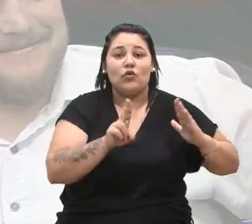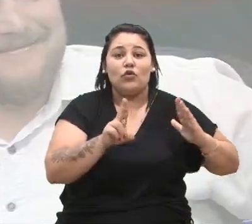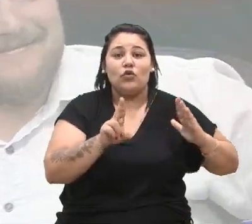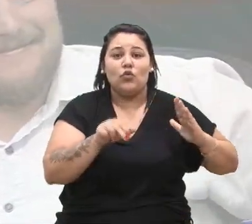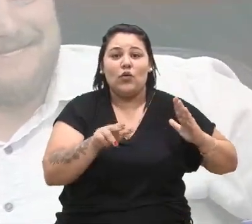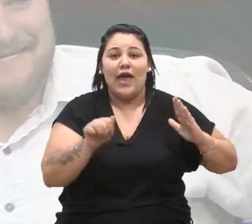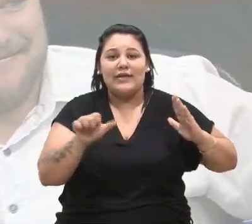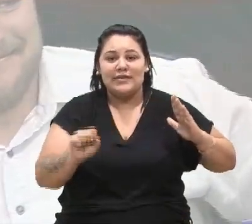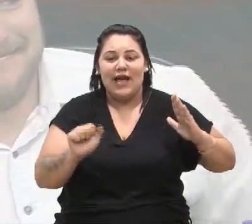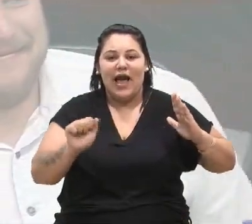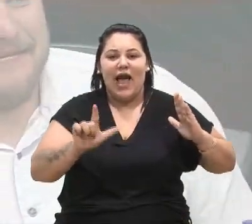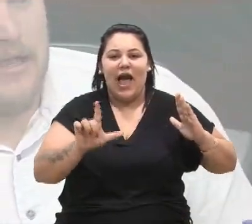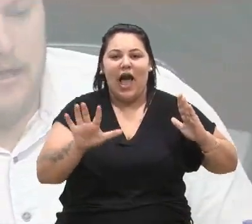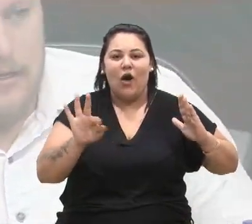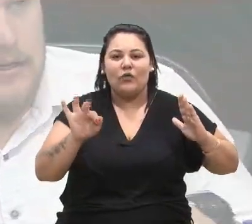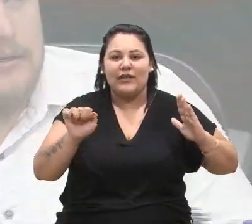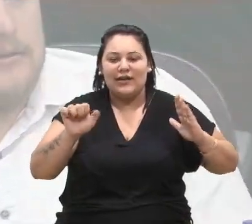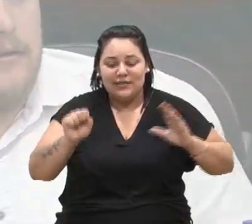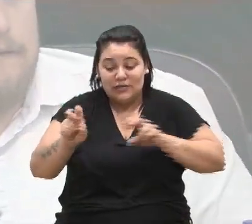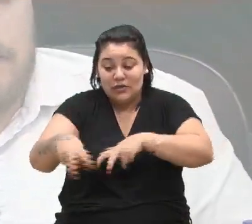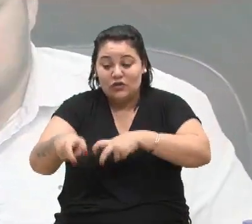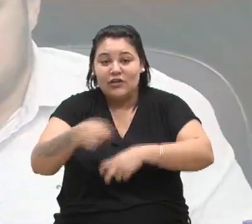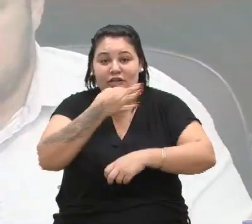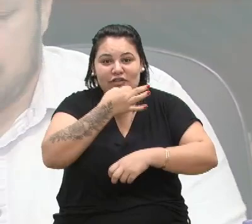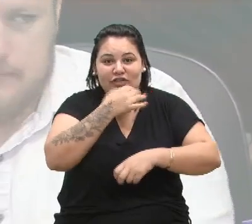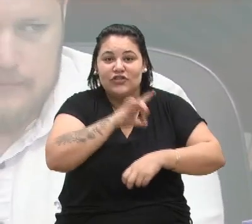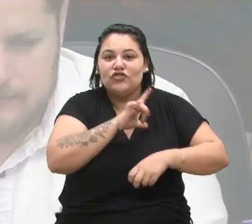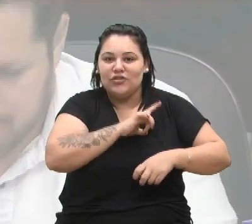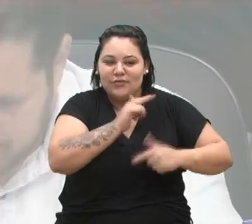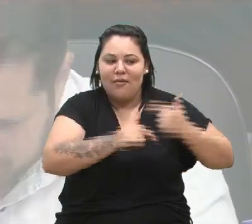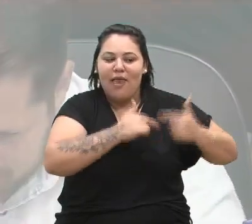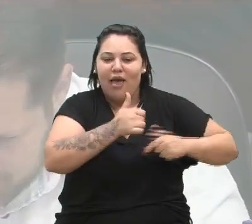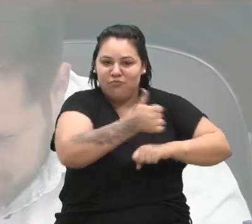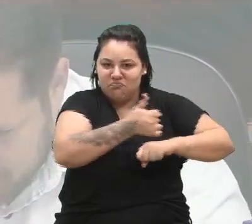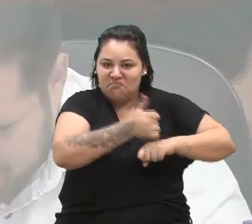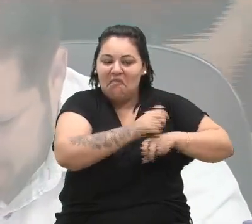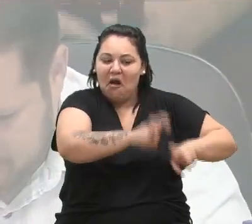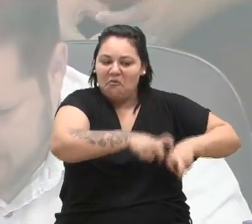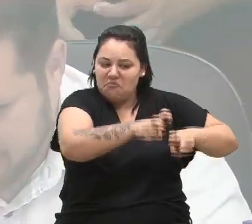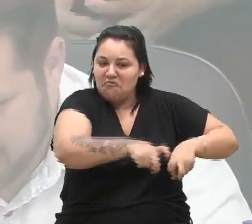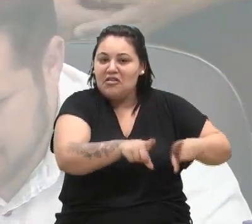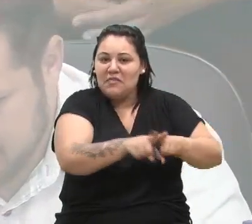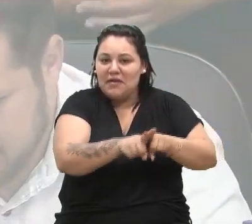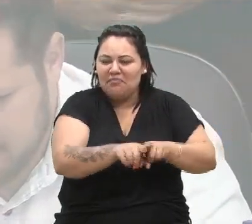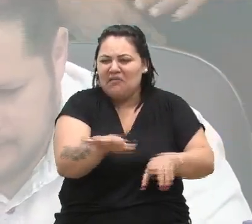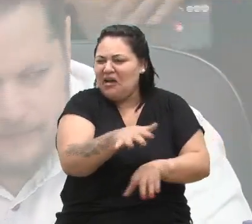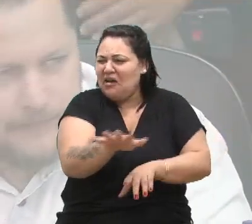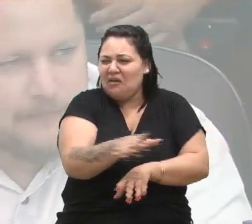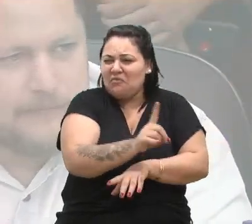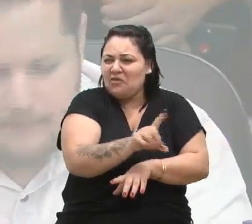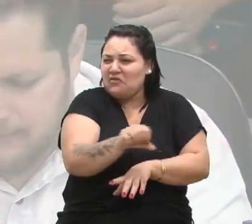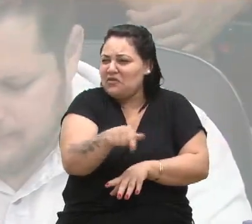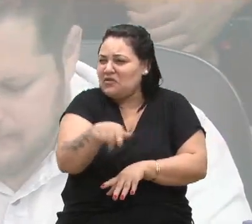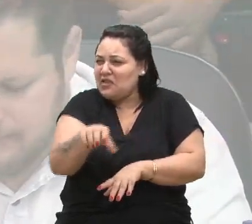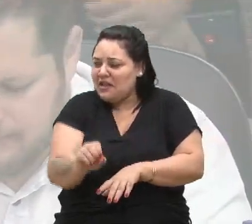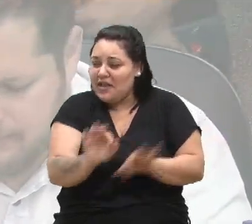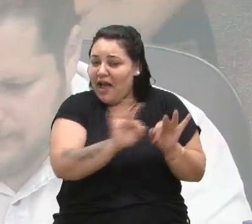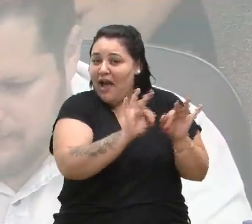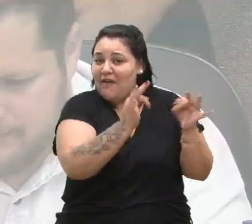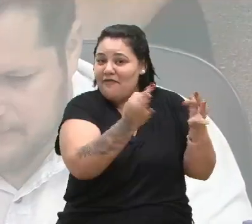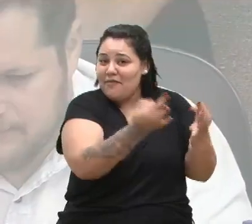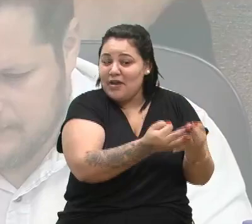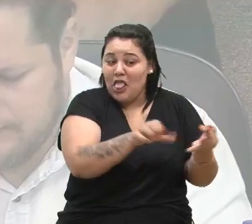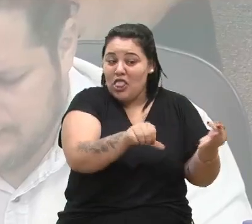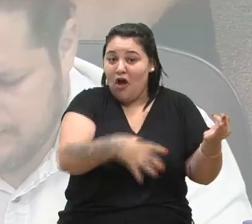Sul, onde tinham como atividade a agricultura. Por volta de 1970, a família de 9